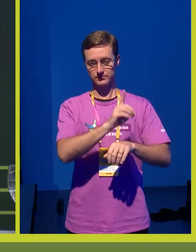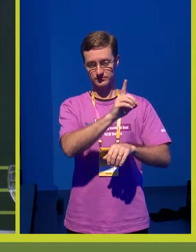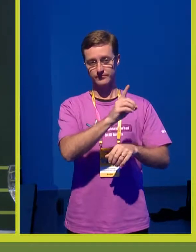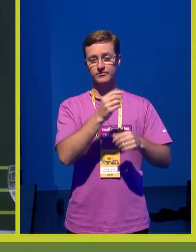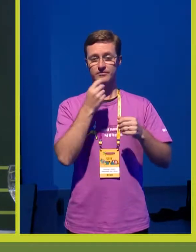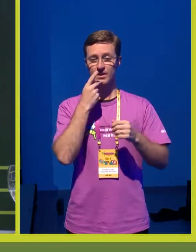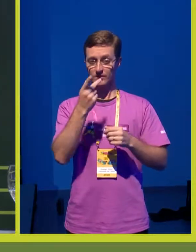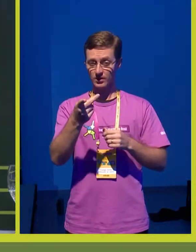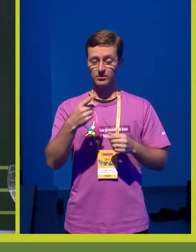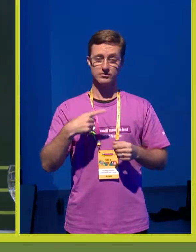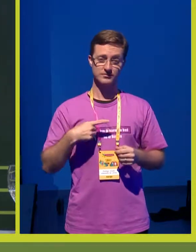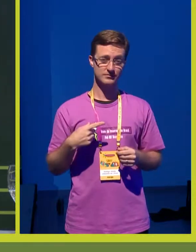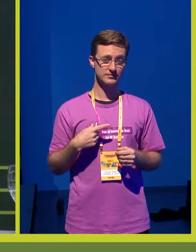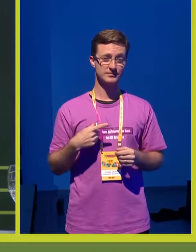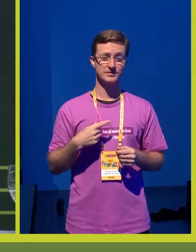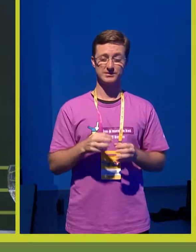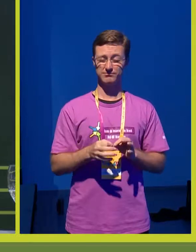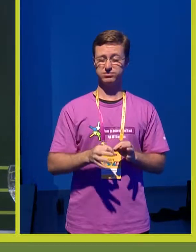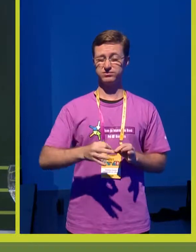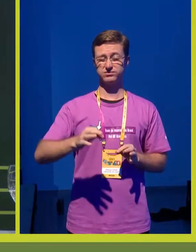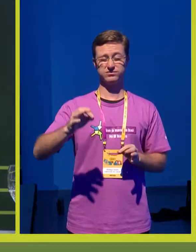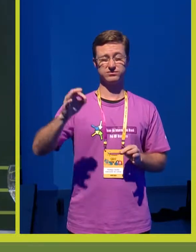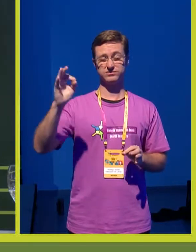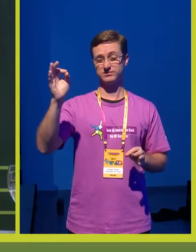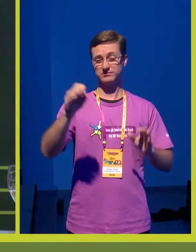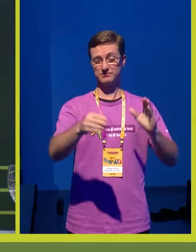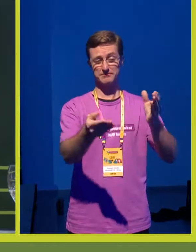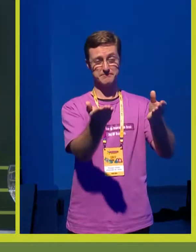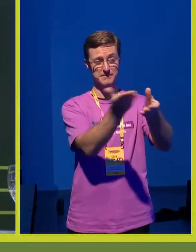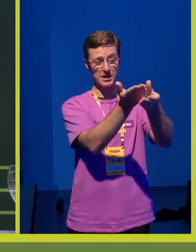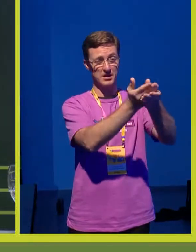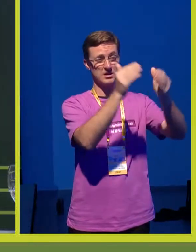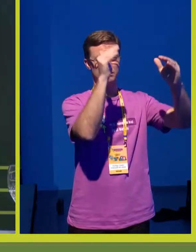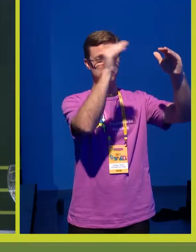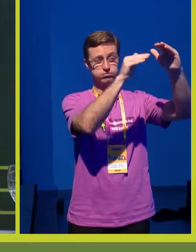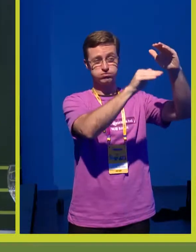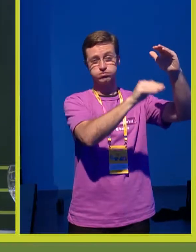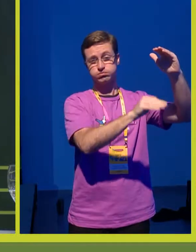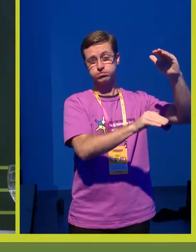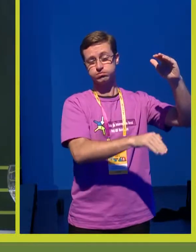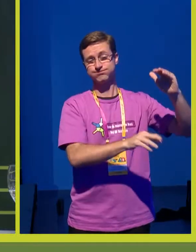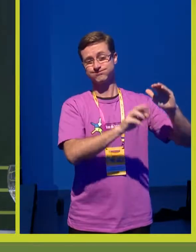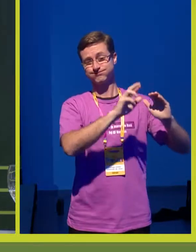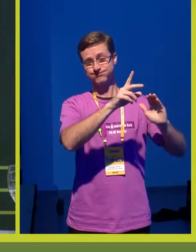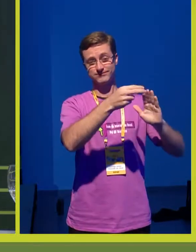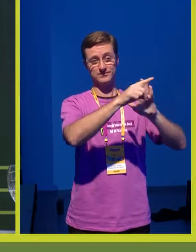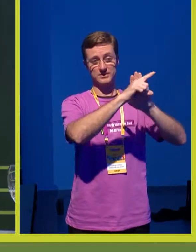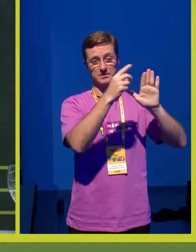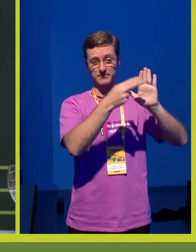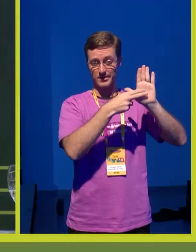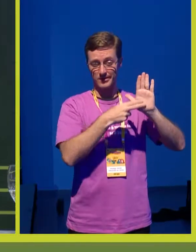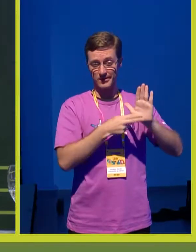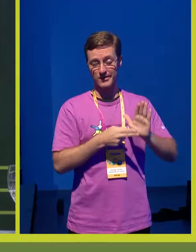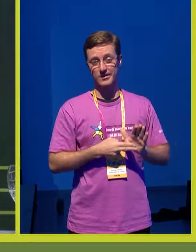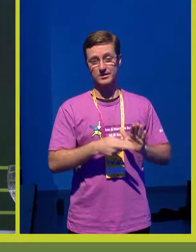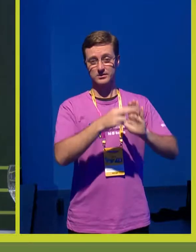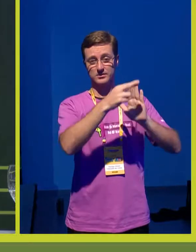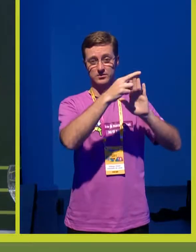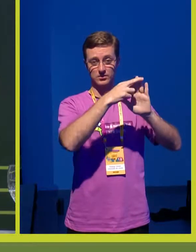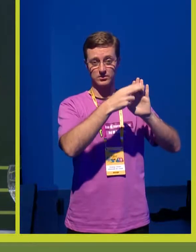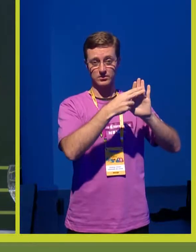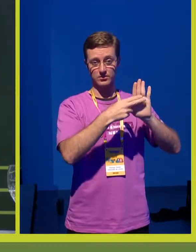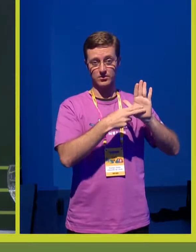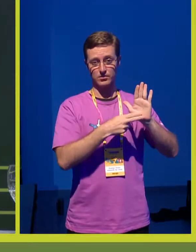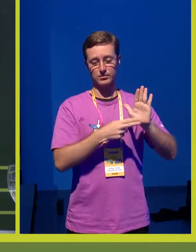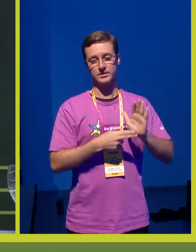regramento relativamente extenso de direito processual penal e de diversas normas que regulam o procedimento